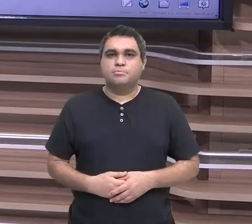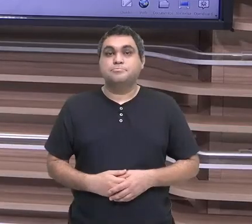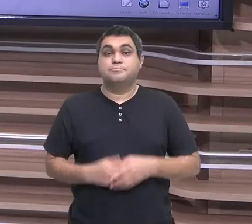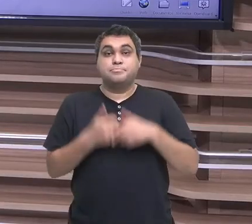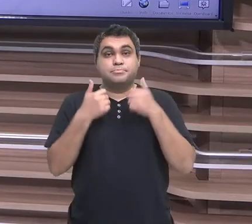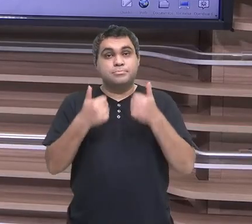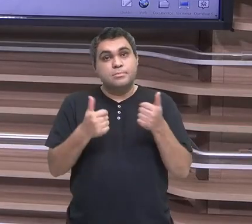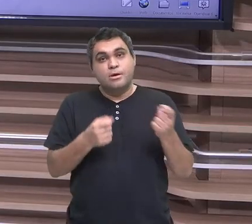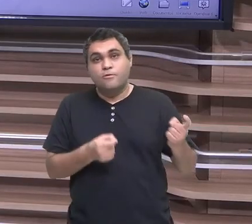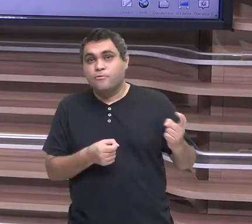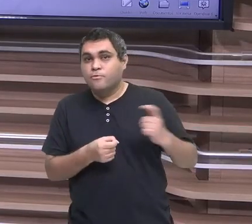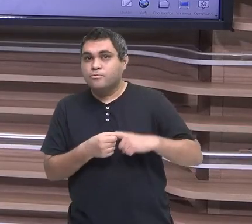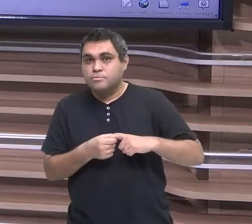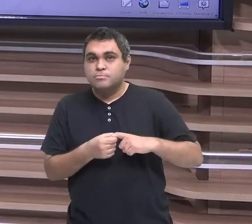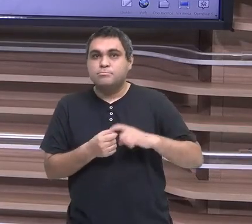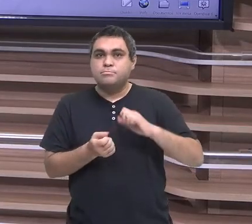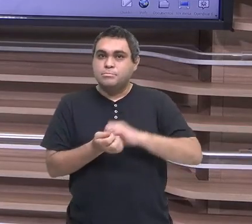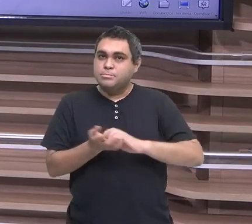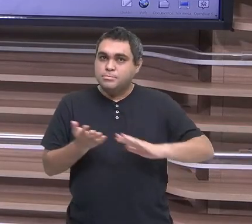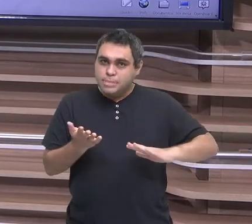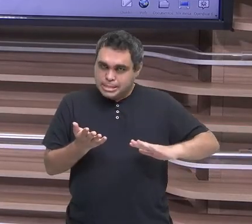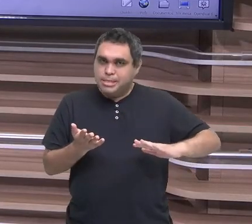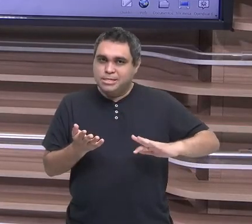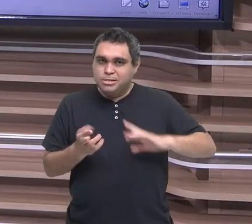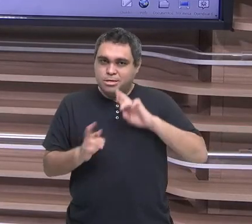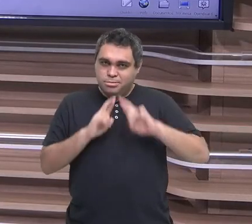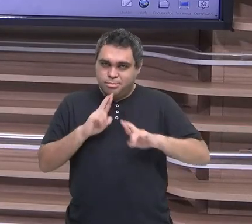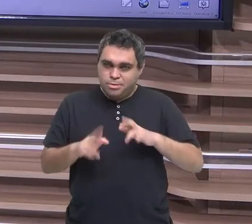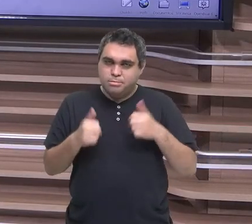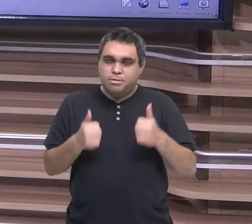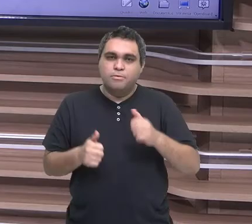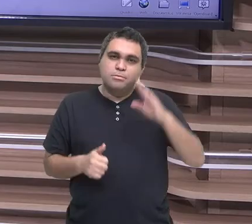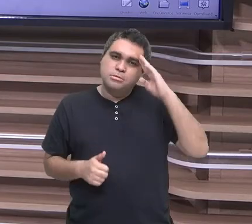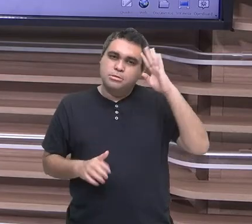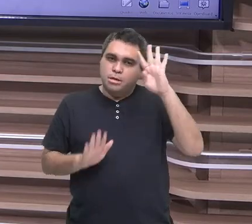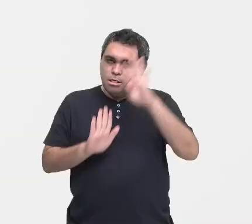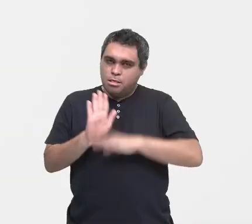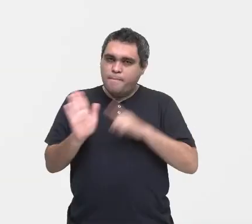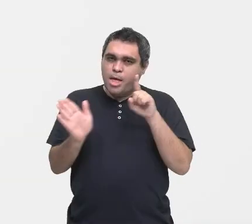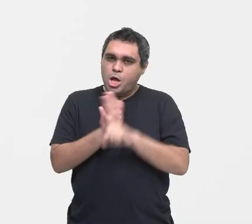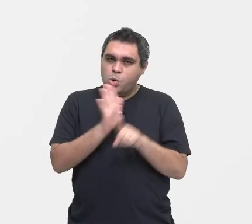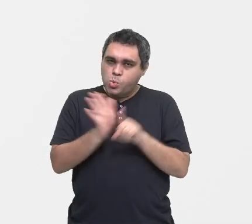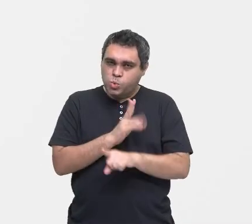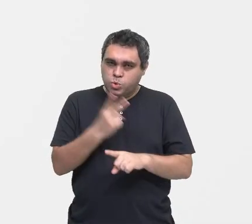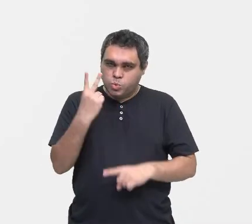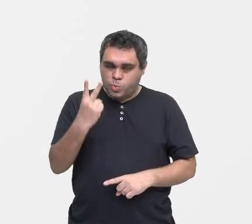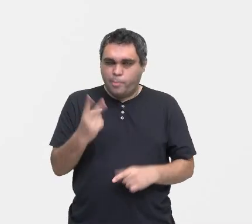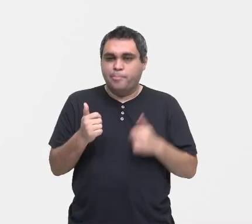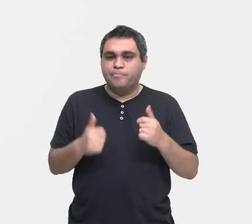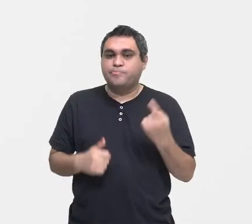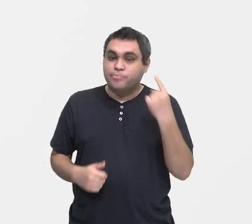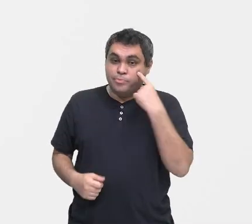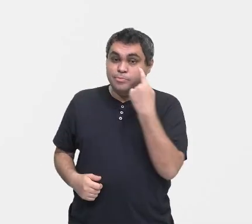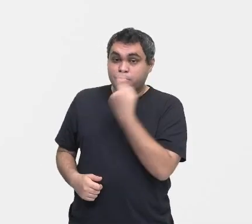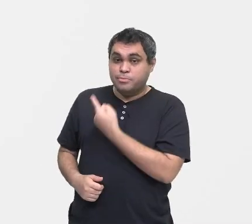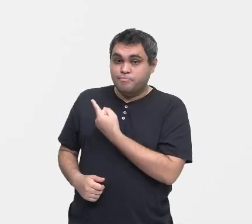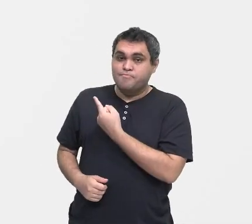Muito bem, retornando para a nossa DLI, vamos diretamente para o nosso texto, vamos lá, para a nossa questão, olha só. Então temos